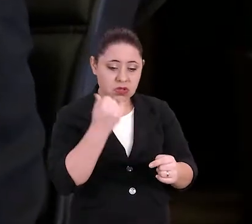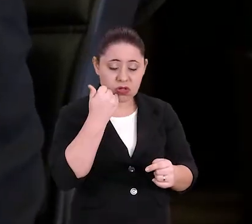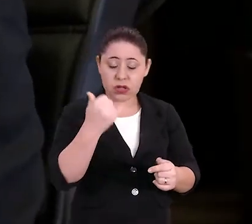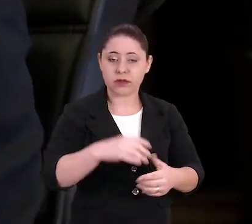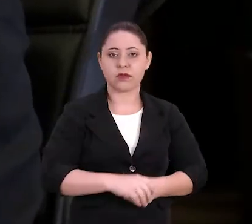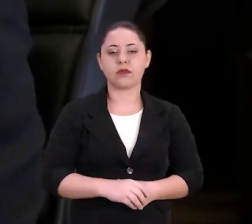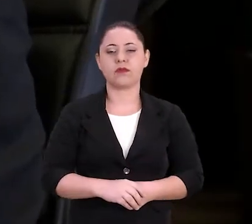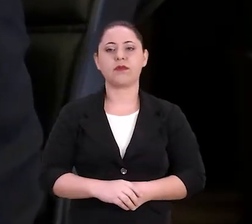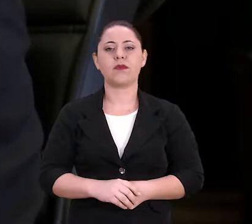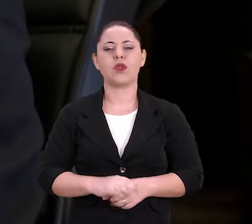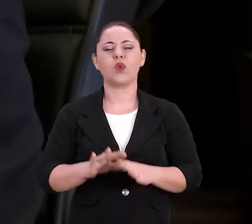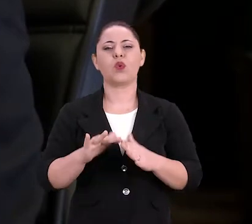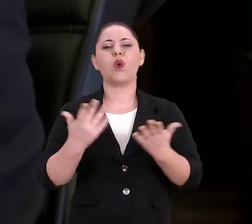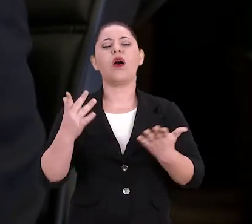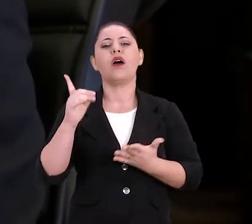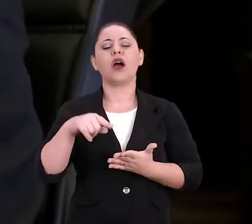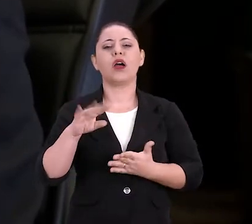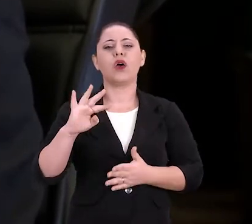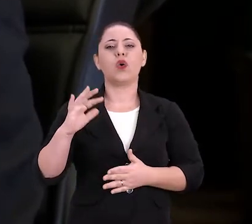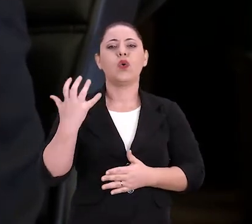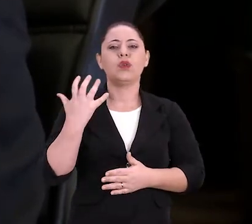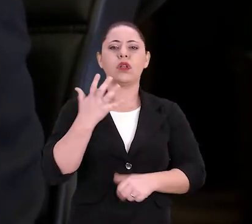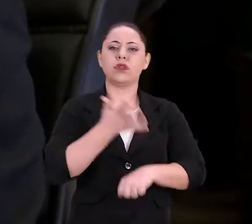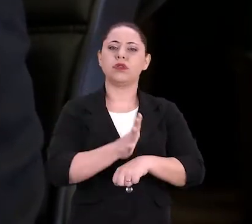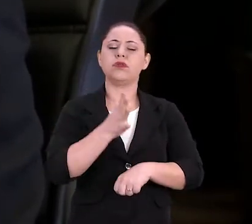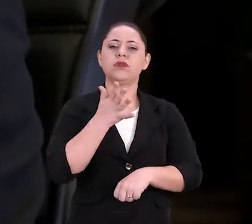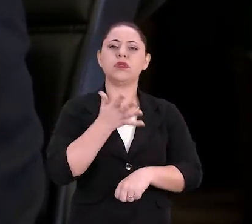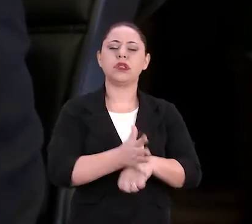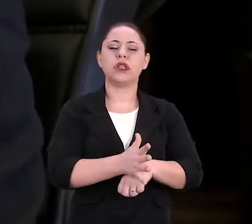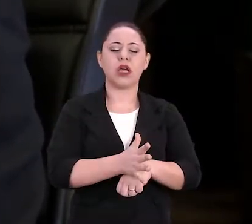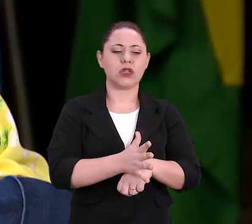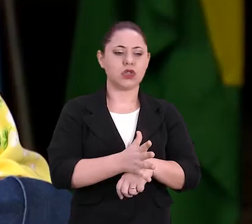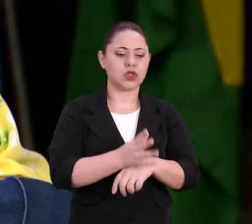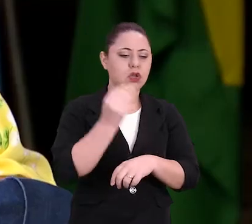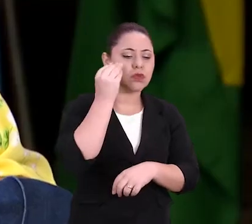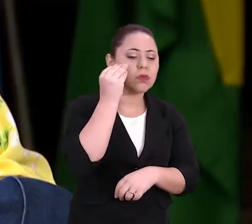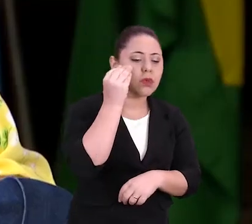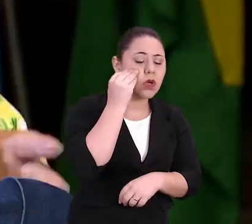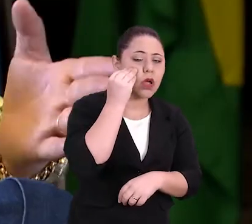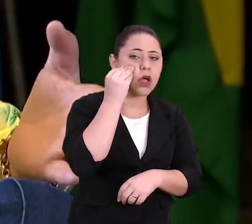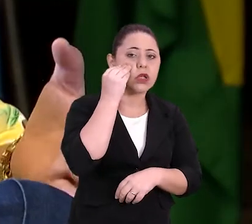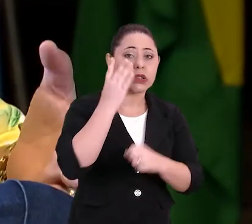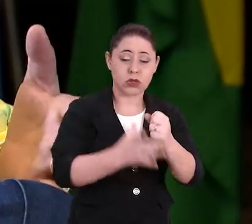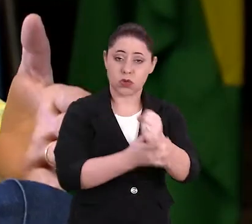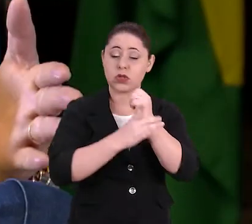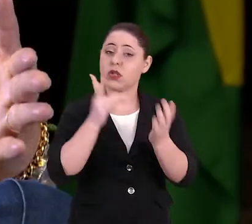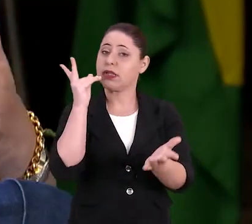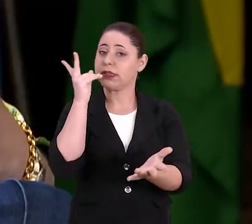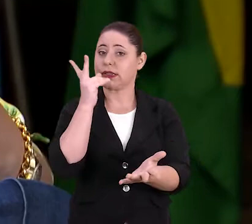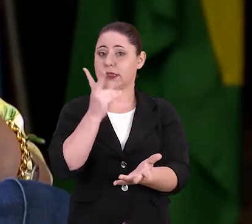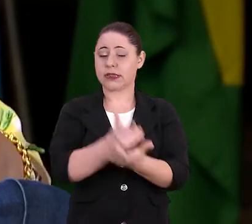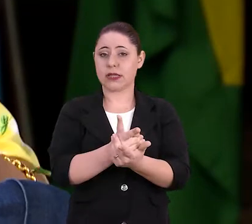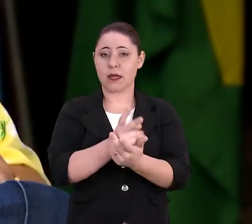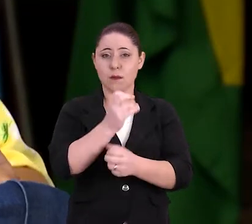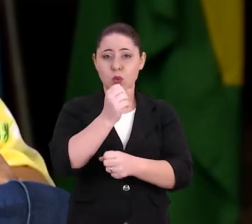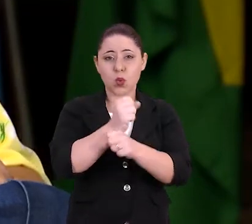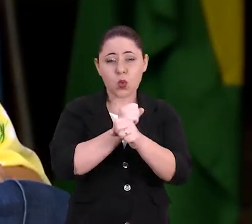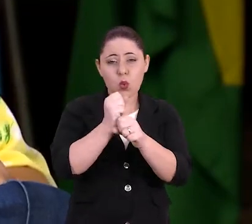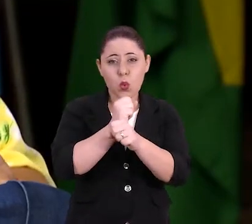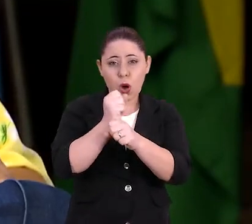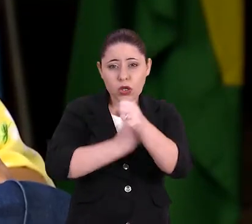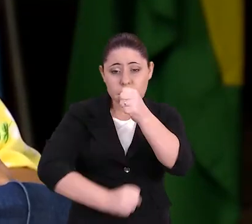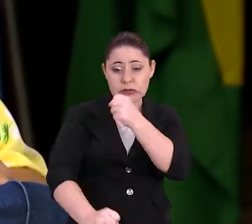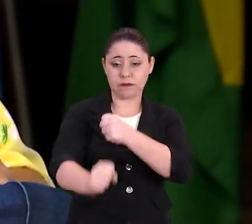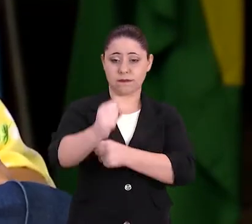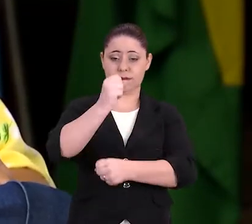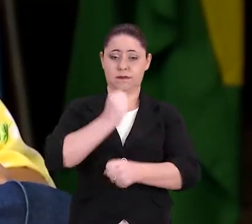a frequência que acontecem esses testes de segurança na urna? Ele é realizado sempre no ano antes da